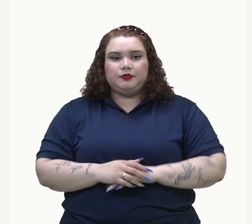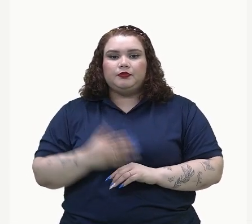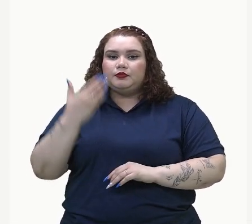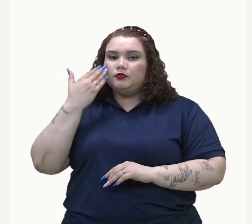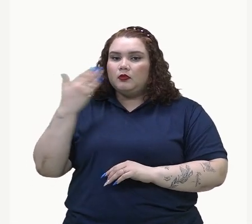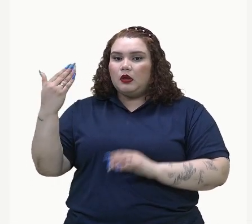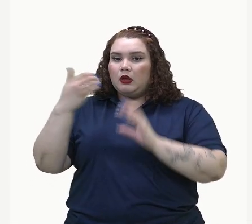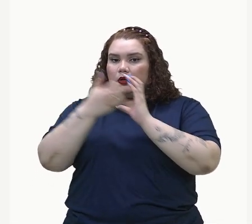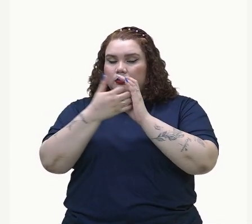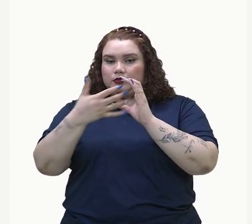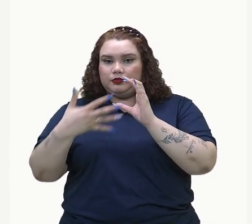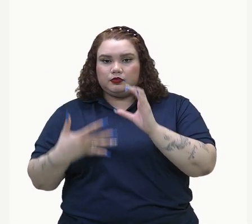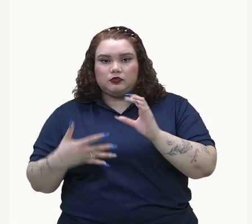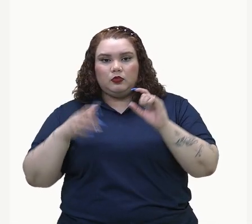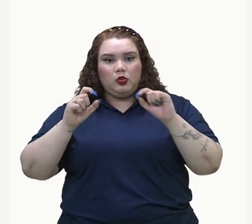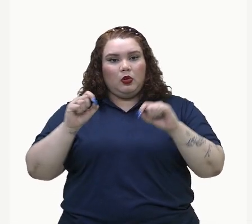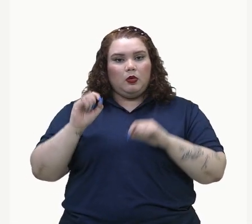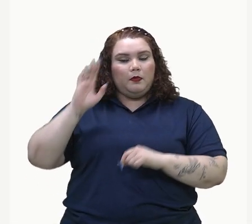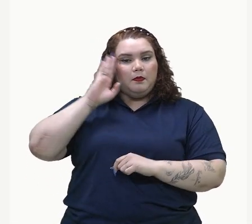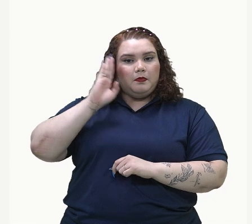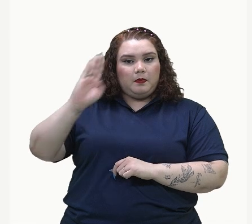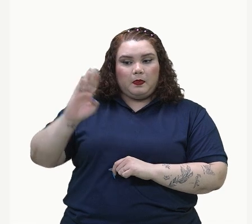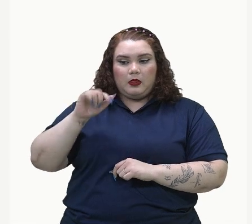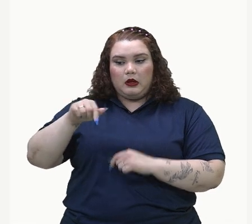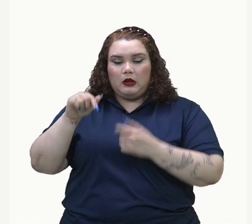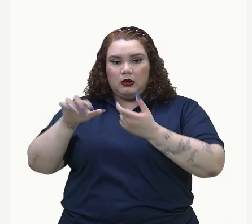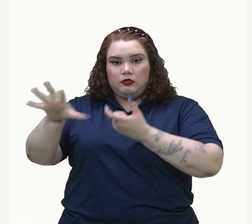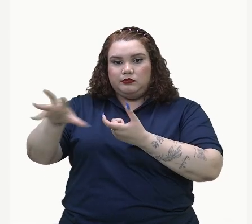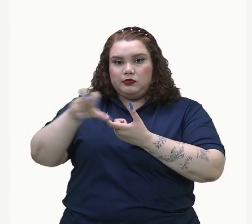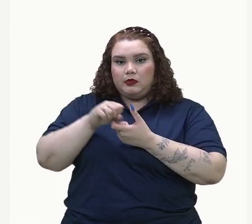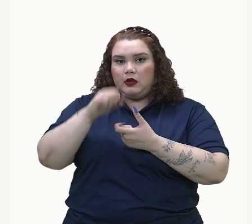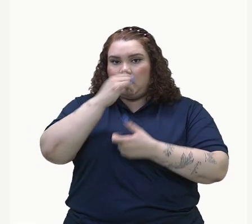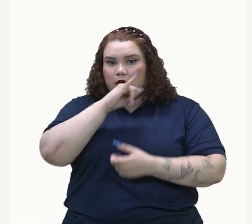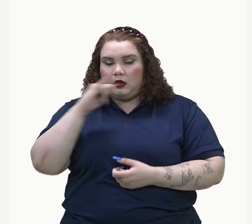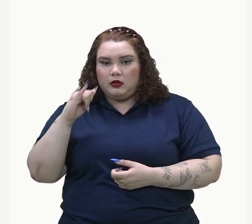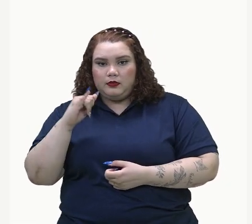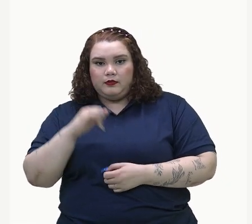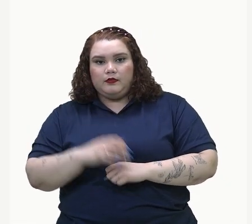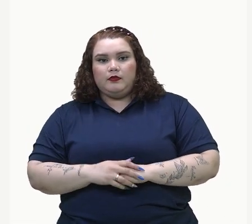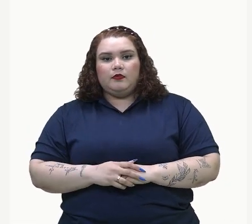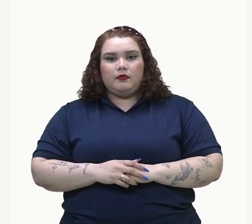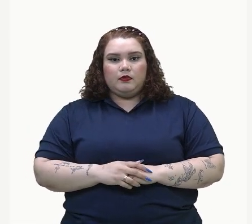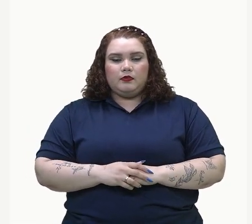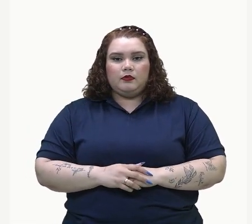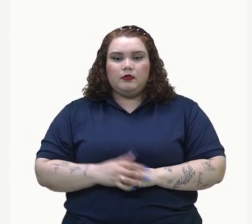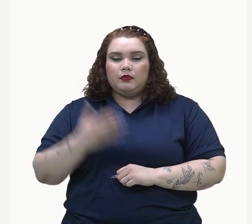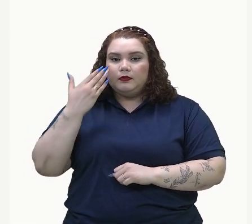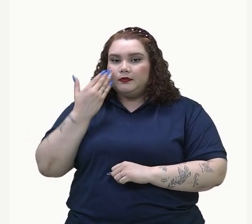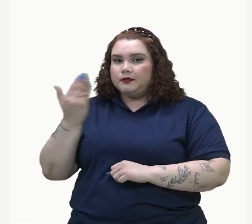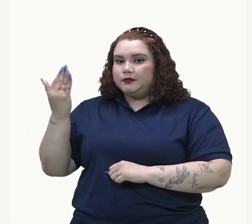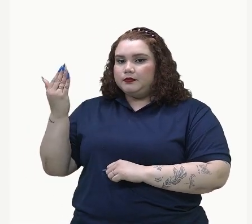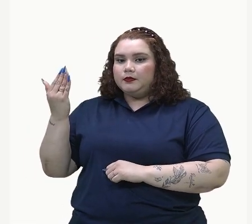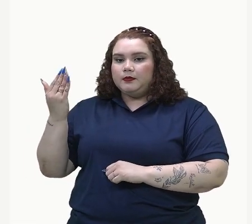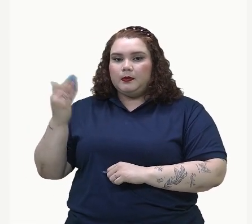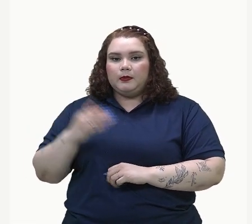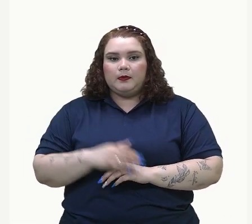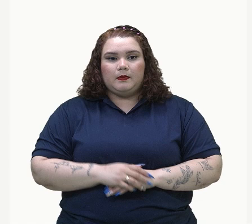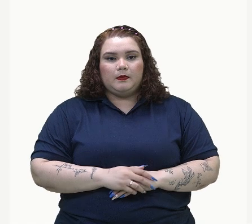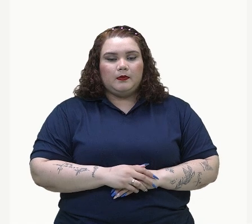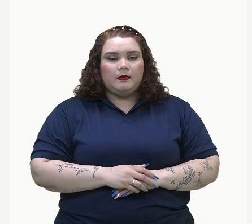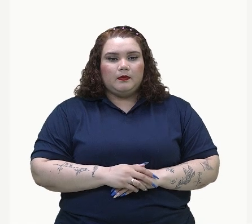características são, principalmente dos receptores elétricos, característica dos receptores